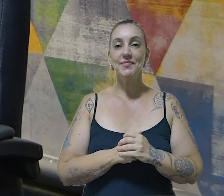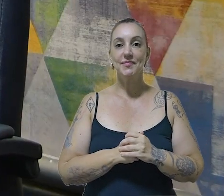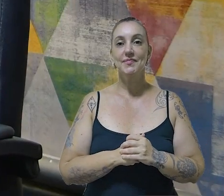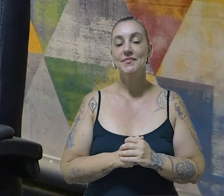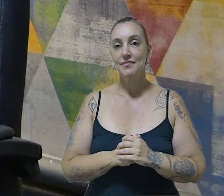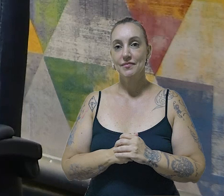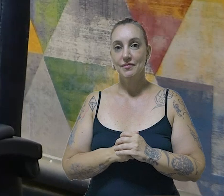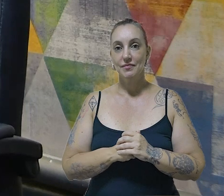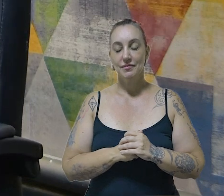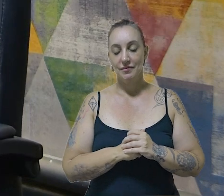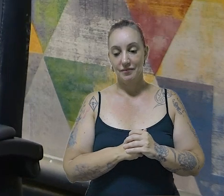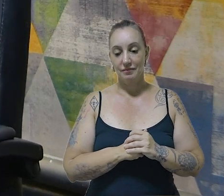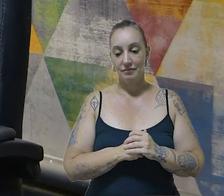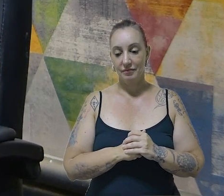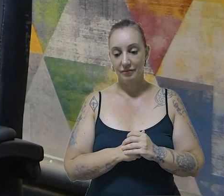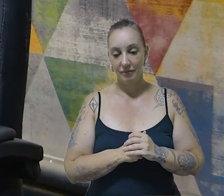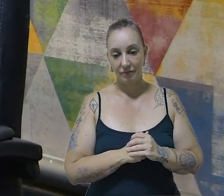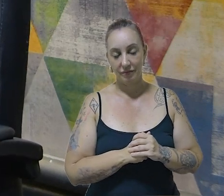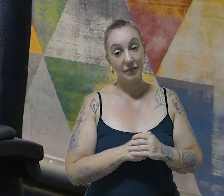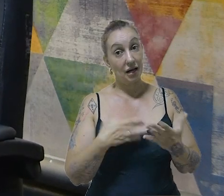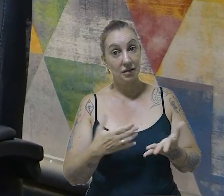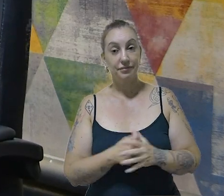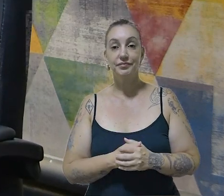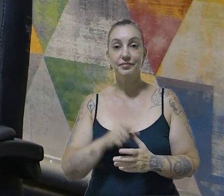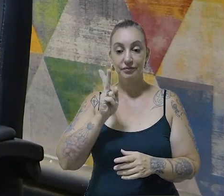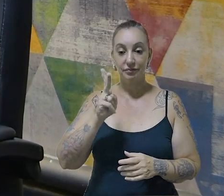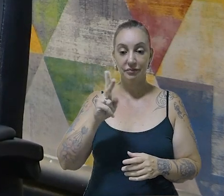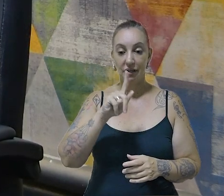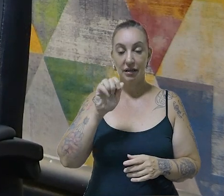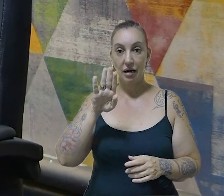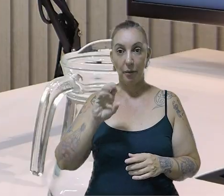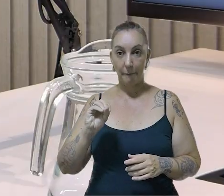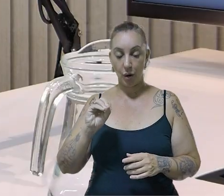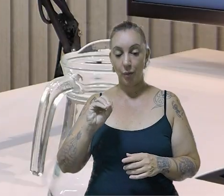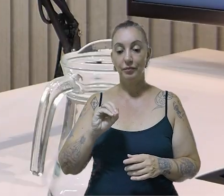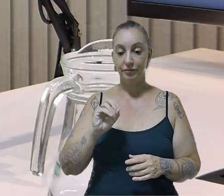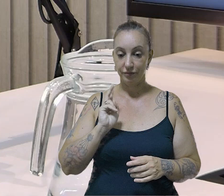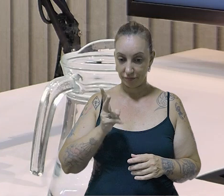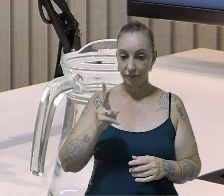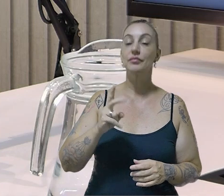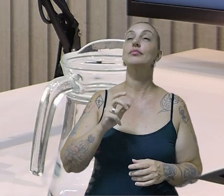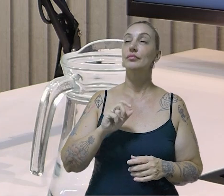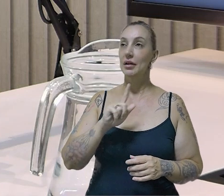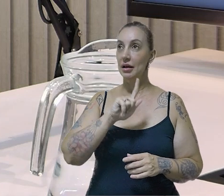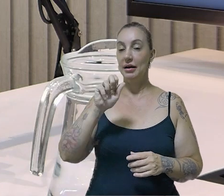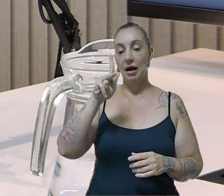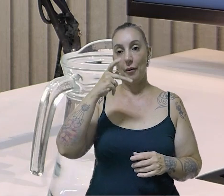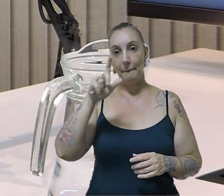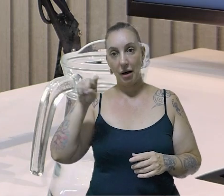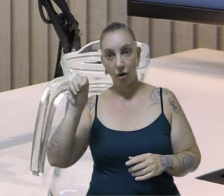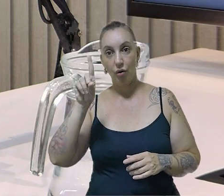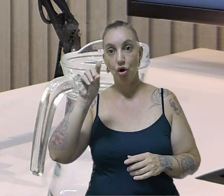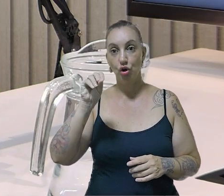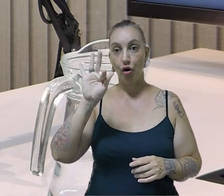gente e Ah você continua no galpão do folias eu continuo no galpão do folias eu